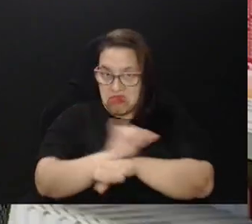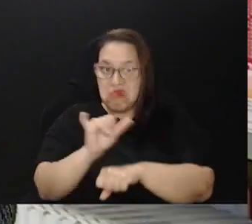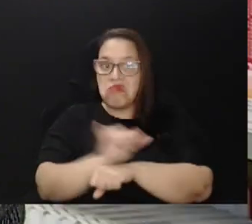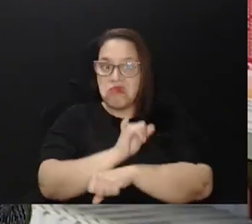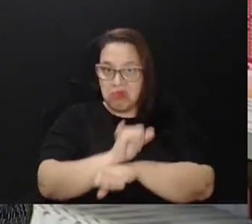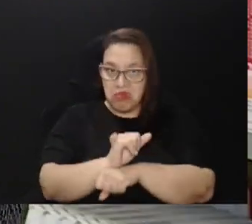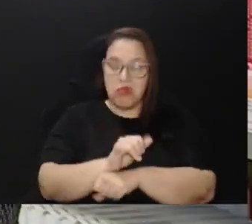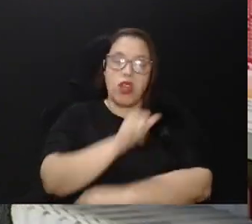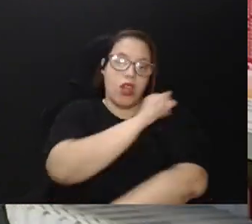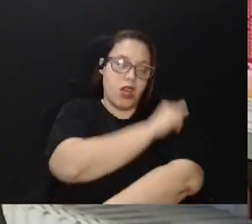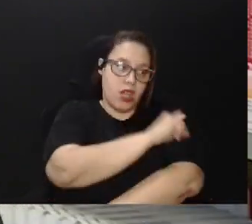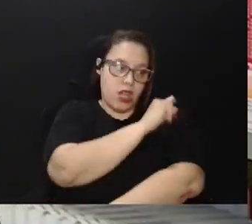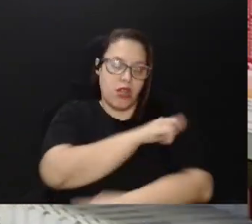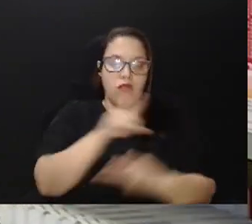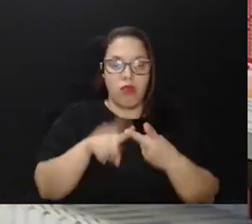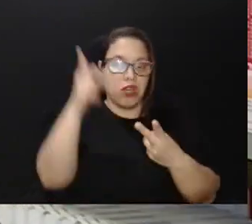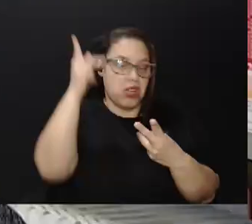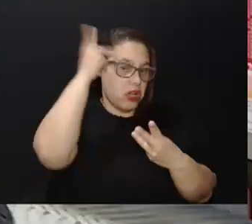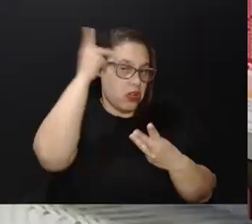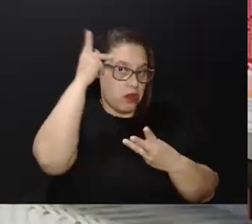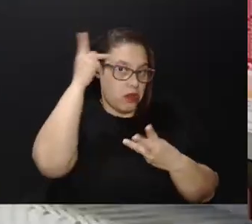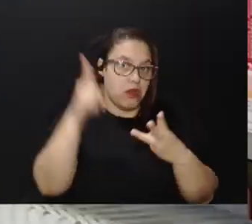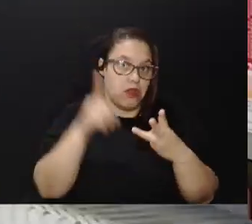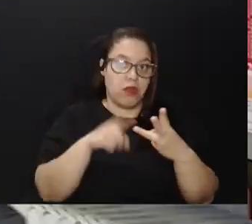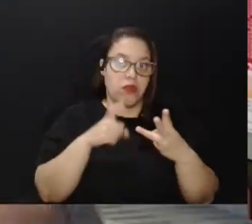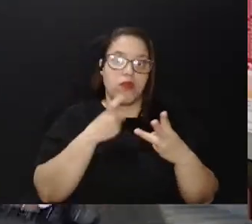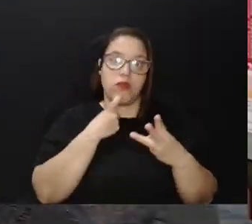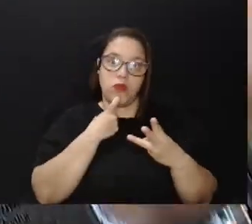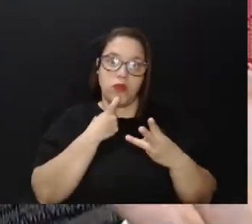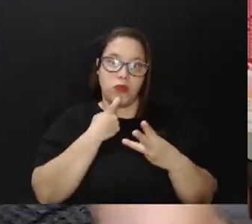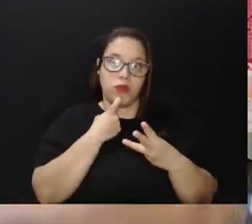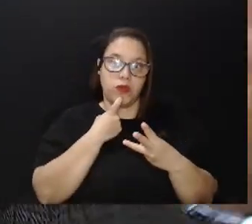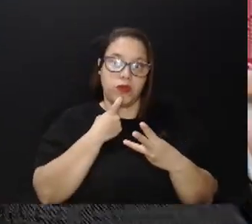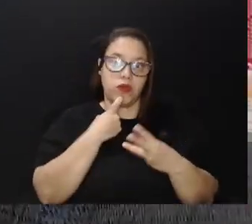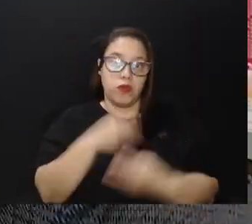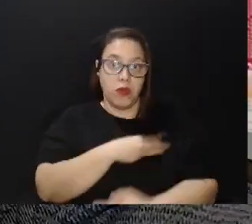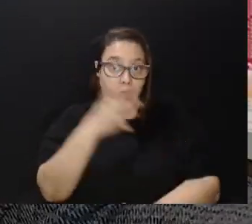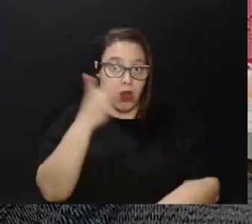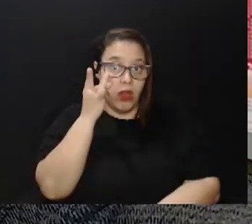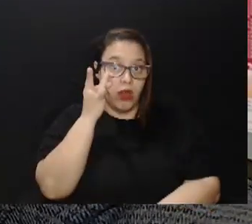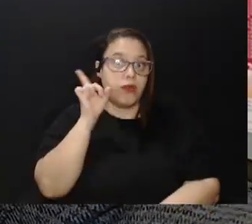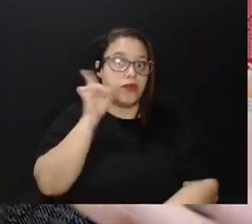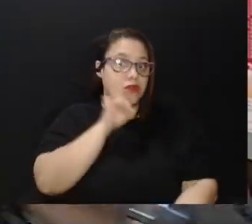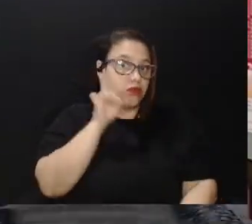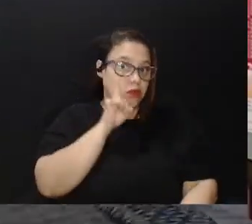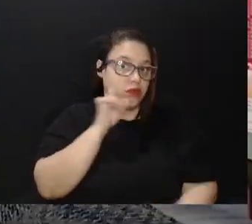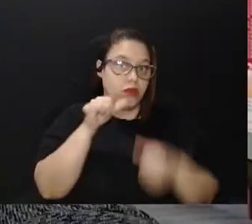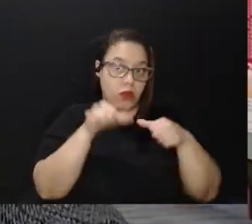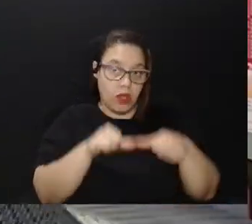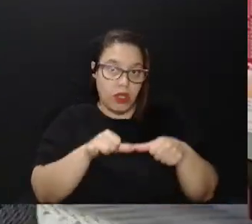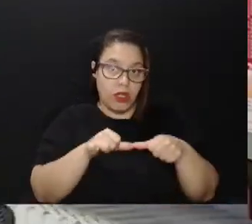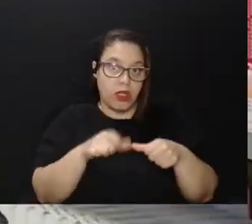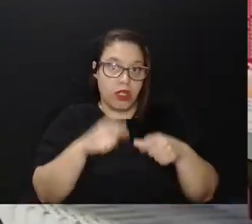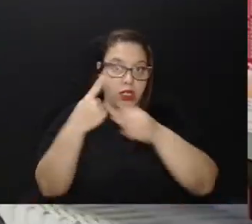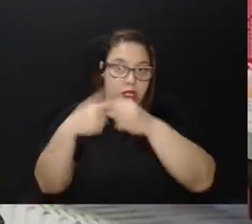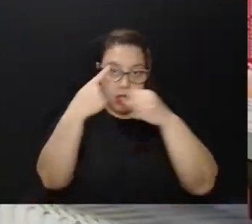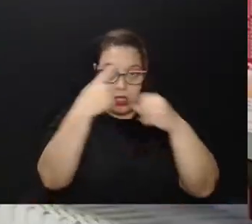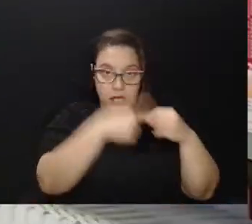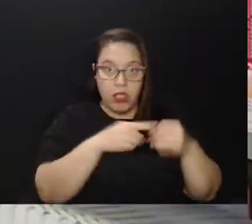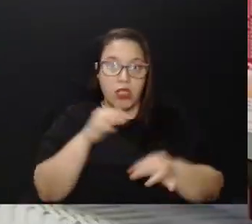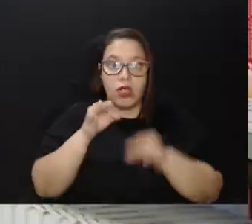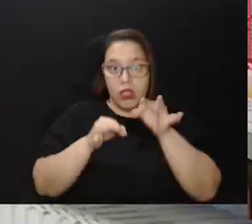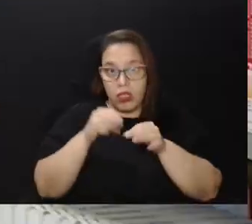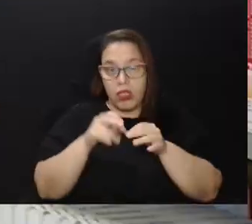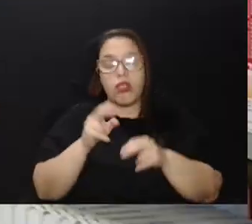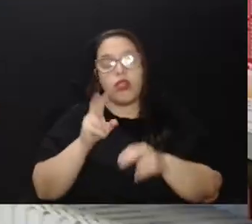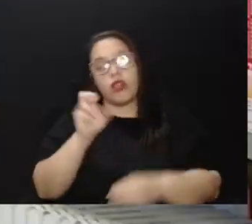São Paulo, você tem a presença desses americanos aqui na cidade vizinha, acaba justificando, sim, a presença